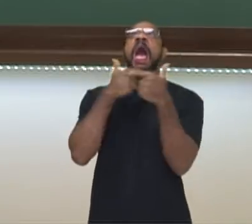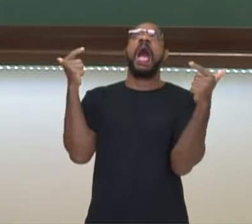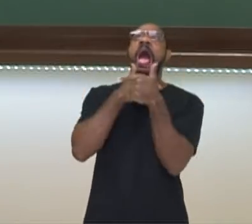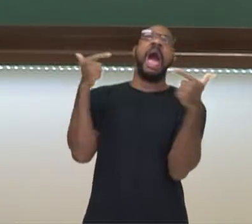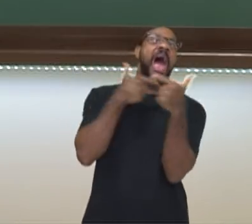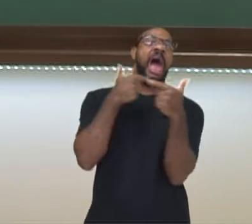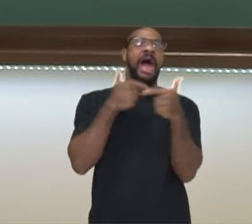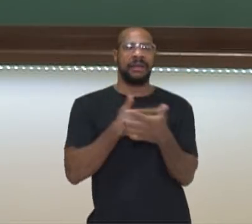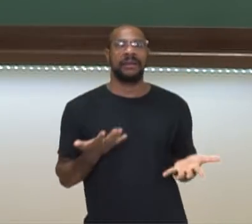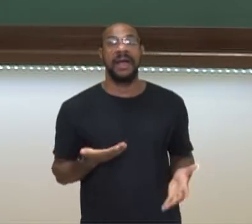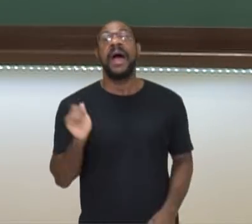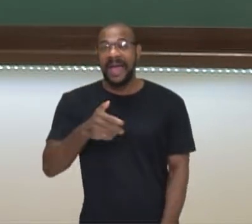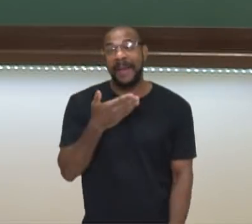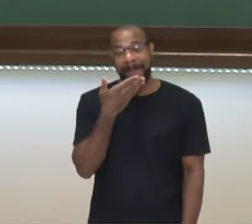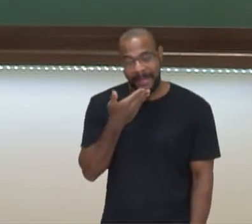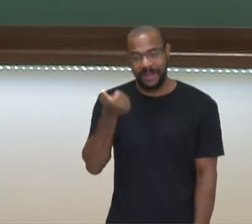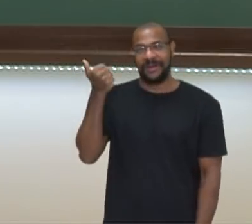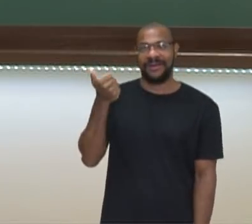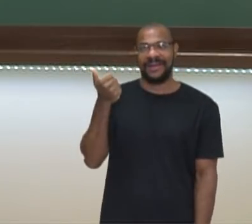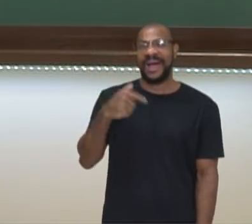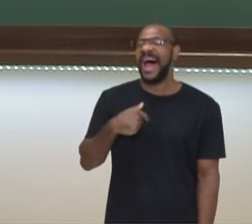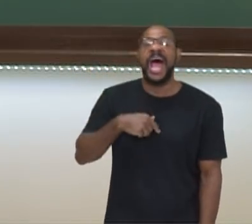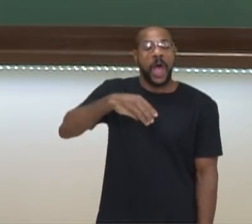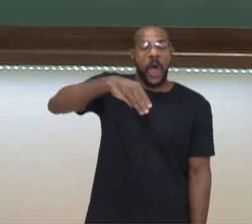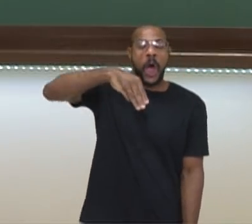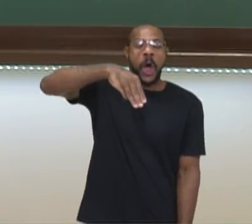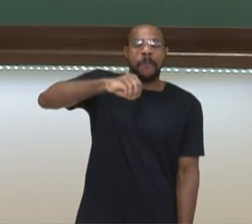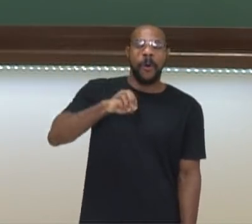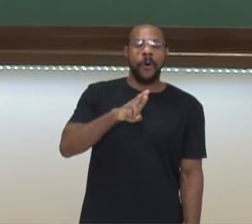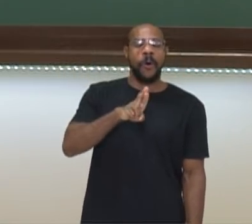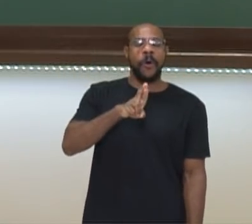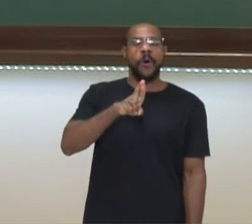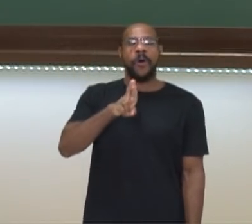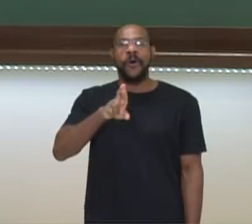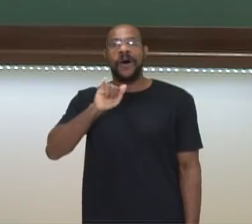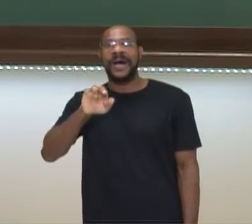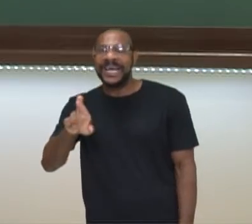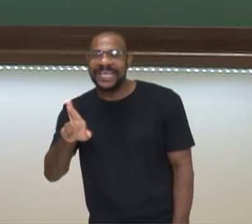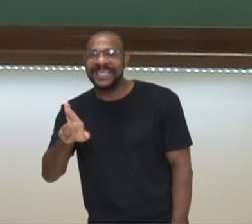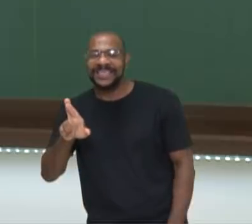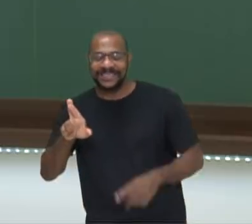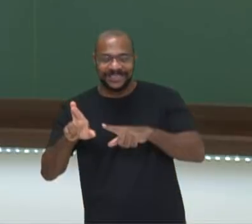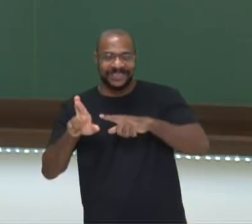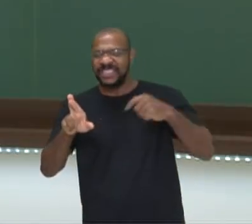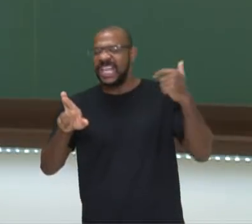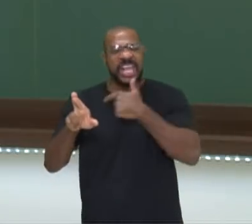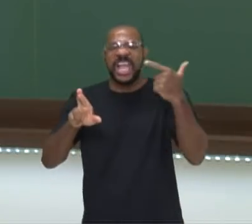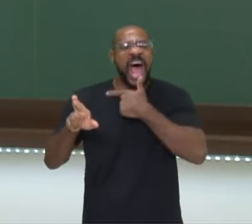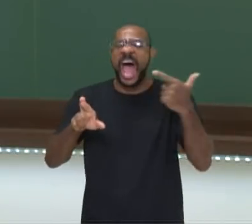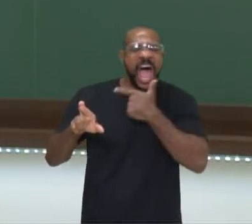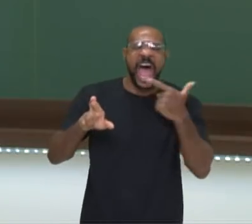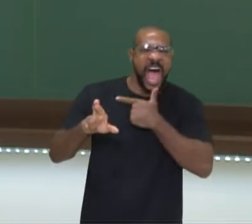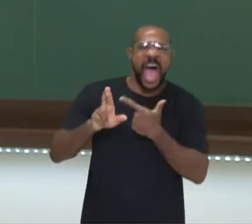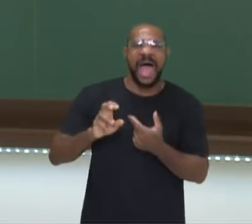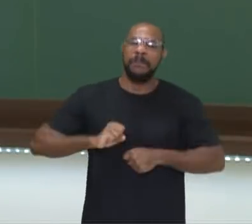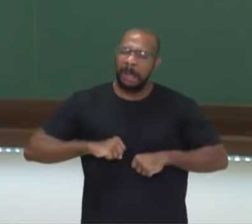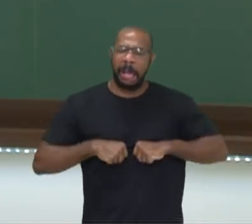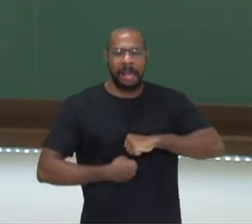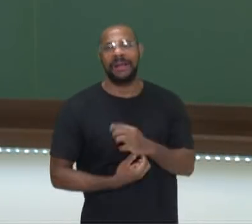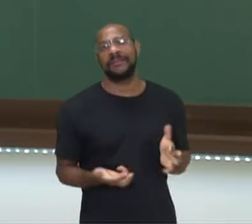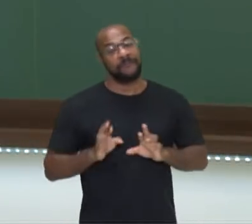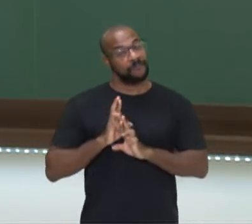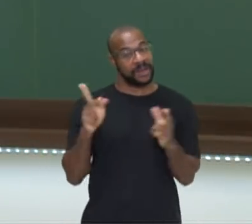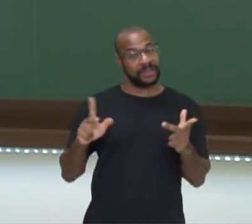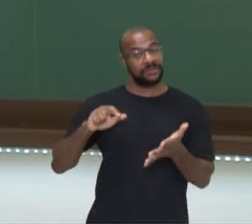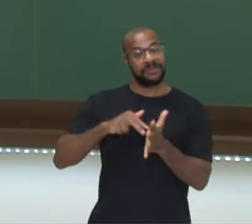para melhor, né? Então, veja, isso é uma figura de linguagem. Agora, veja aqui. O poema lido apresenta alguns